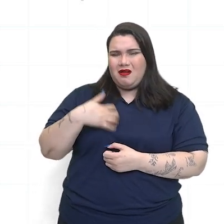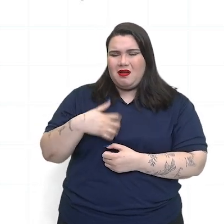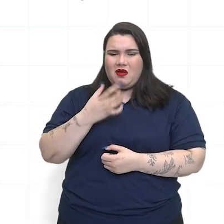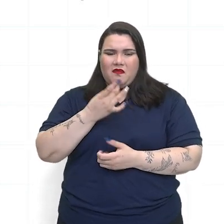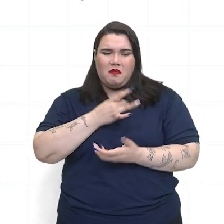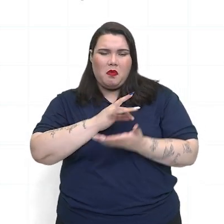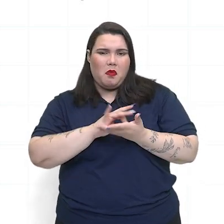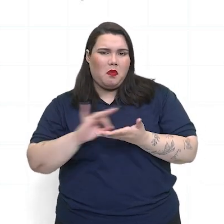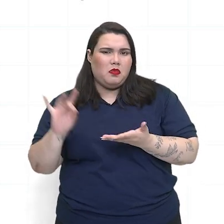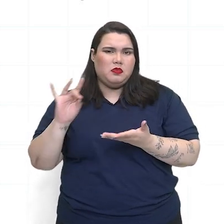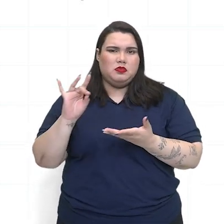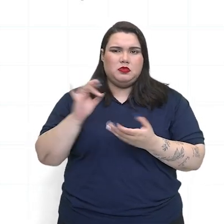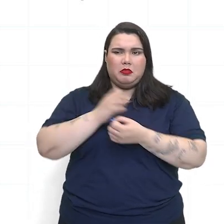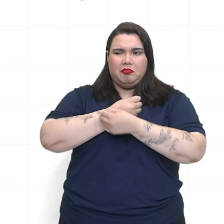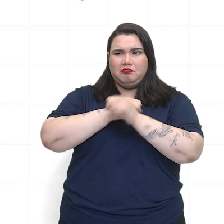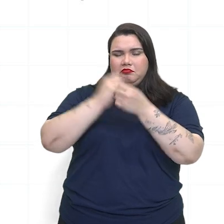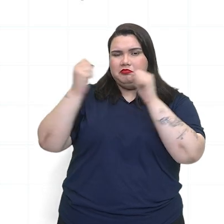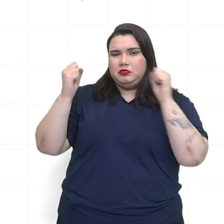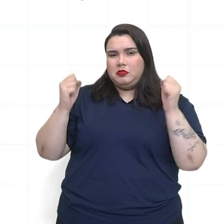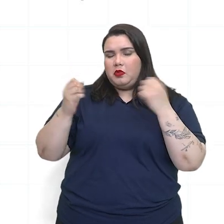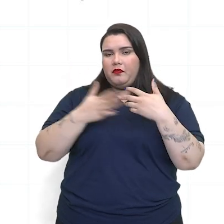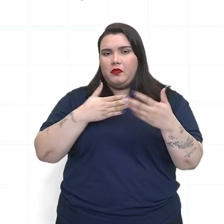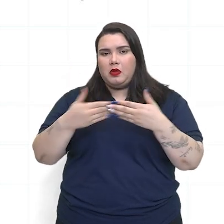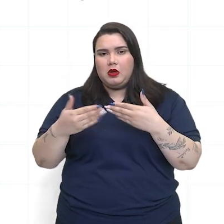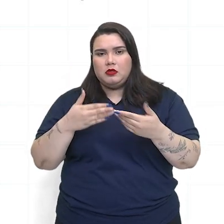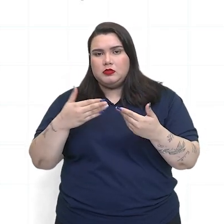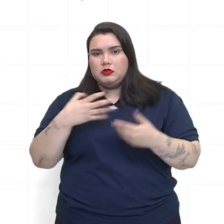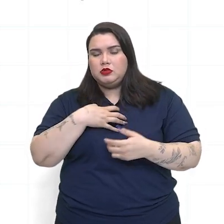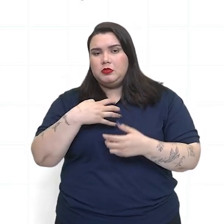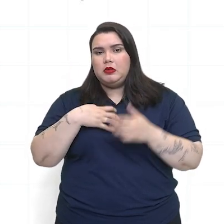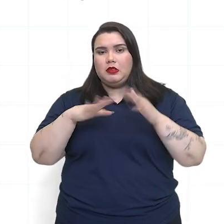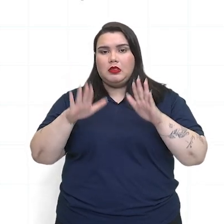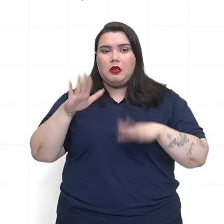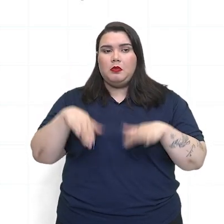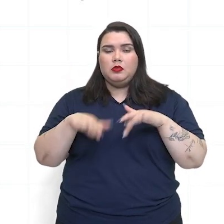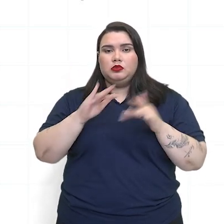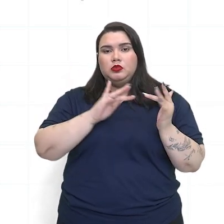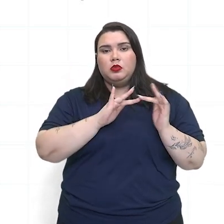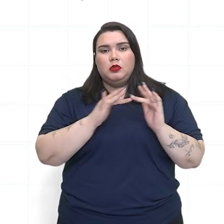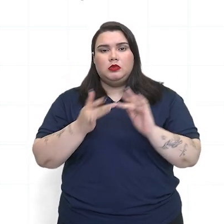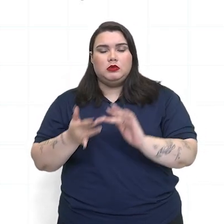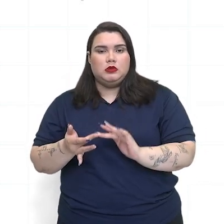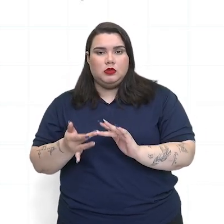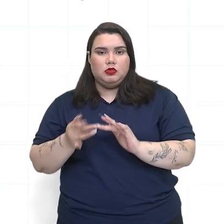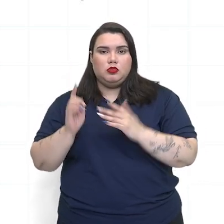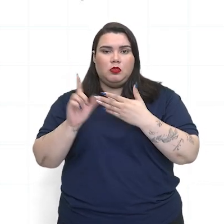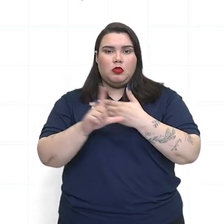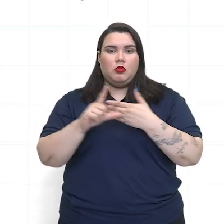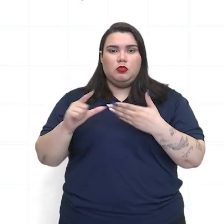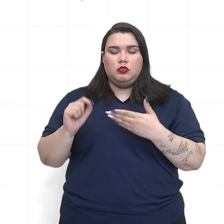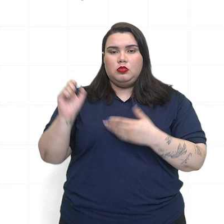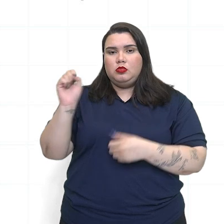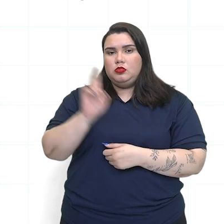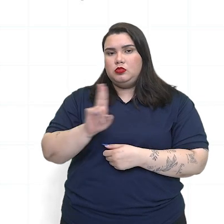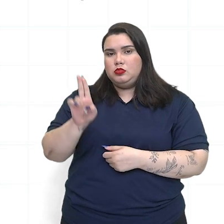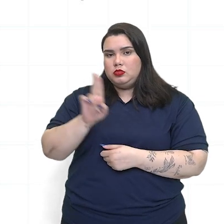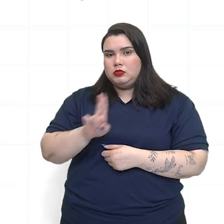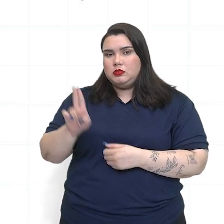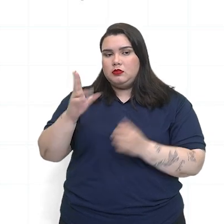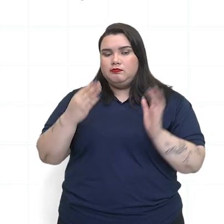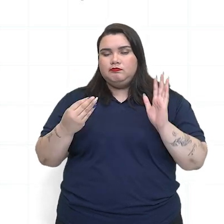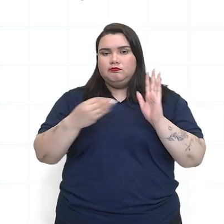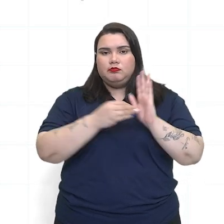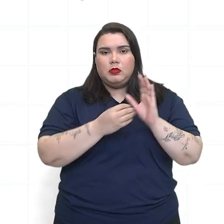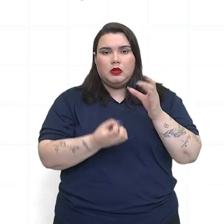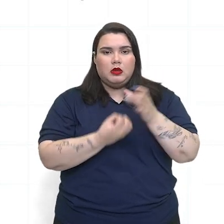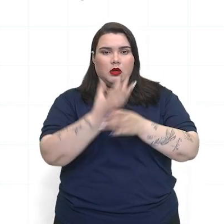de fúria, entre outros sentimentos. Depende do propósito, né, em que o poeta ou a poetisa, né, se